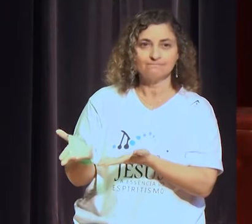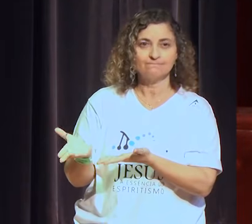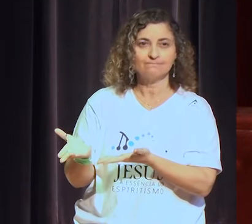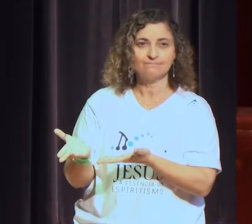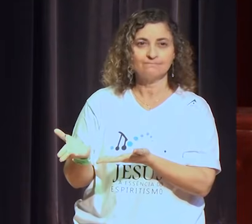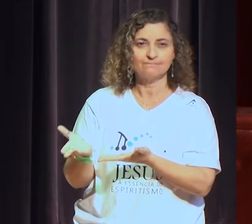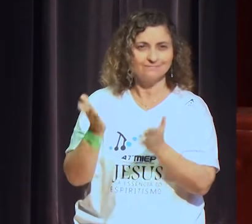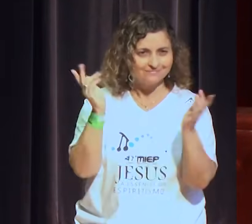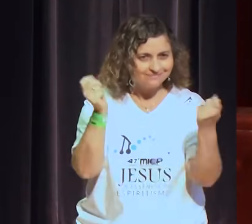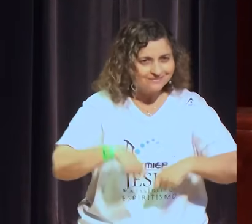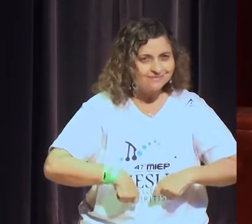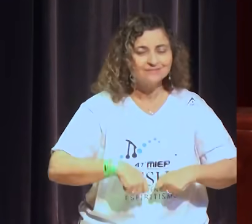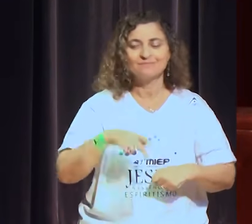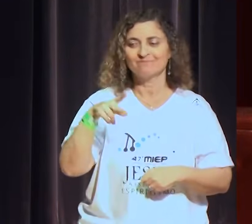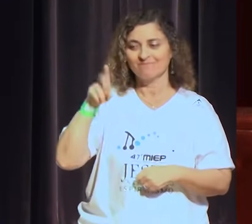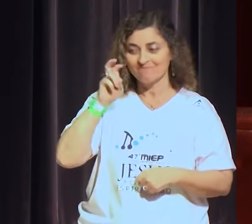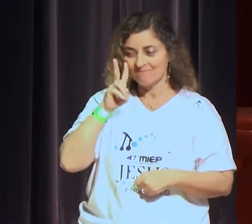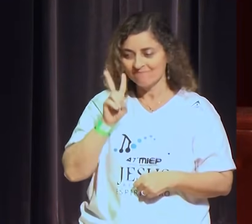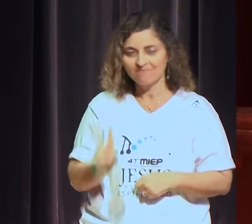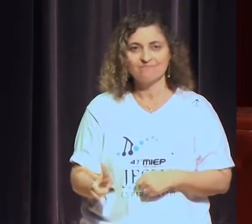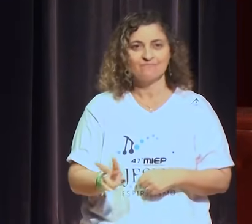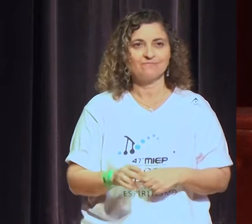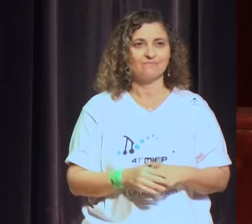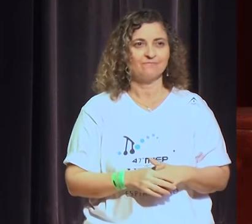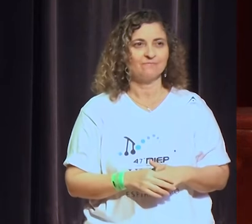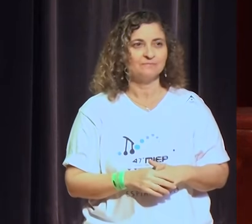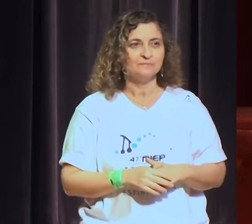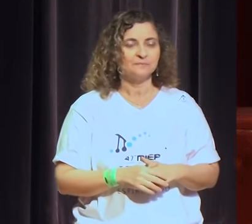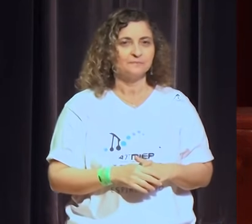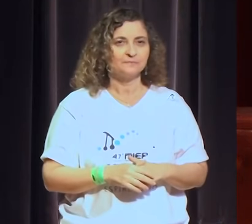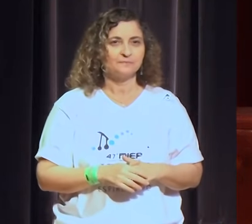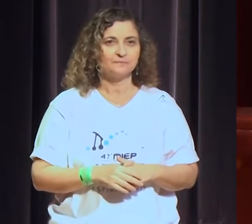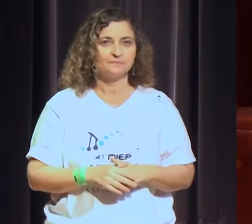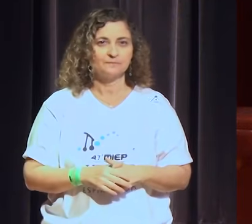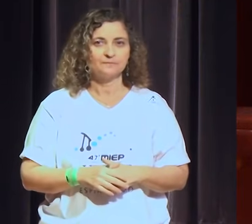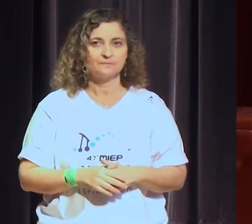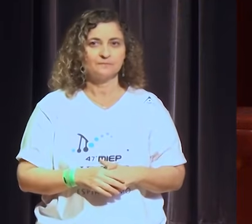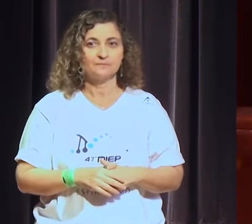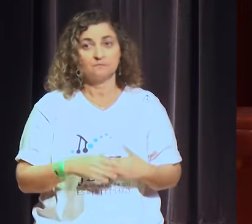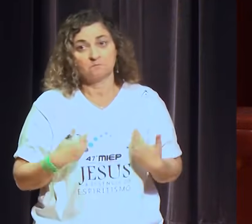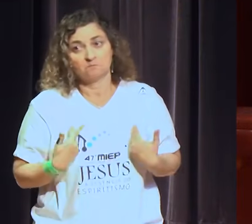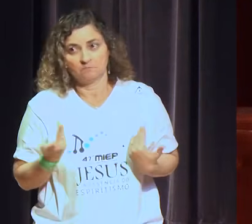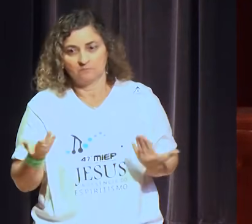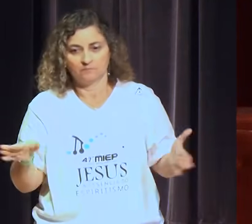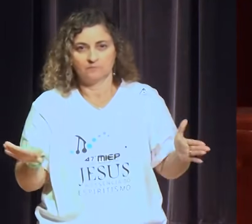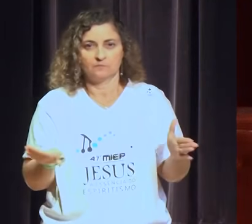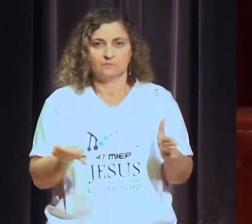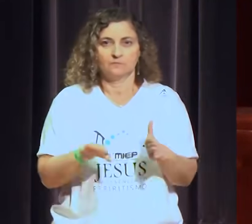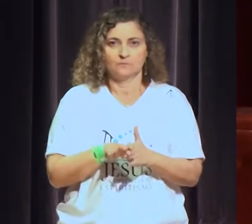Isso é perceptível. Isso é perceptível, não é?